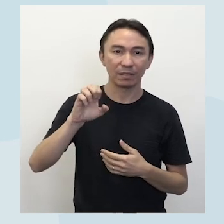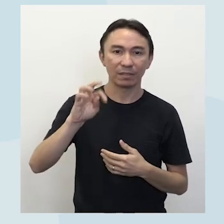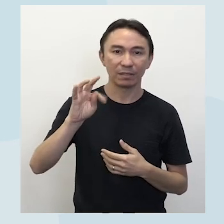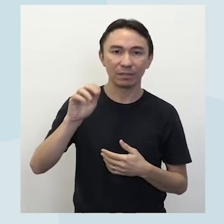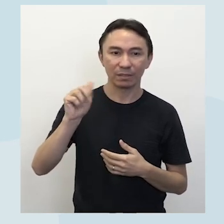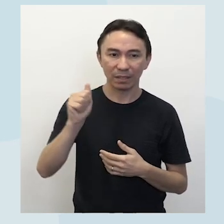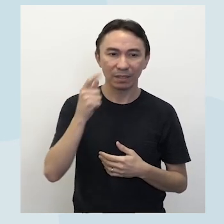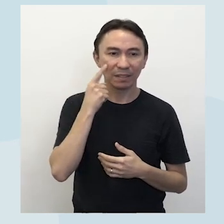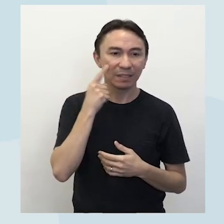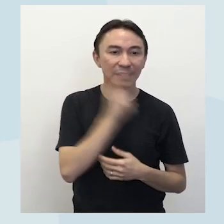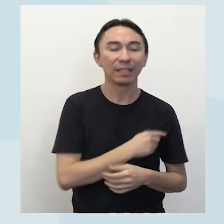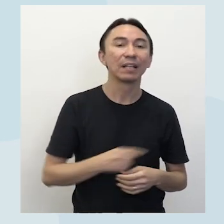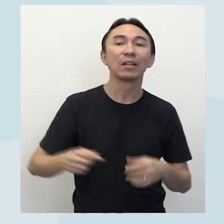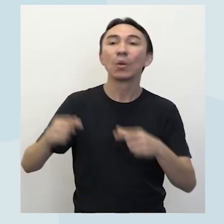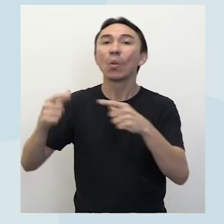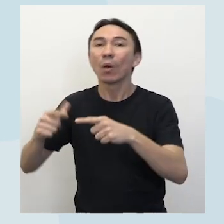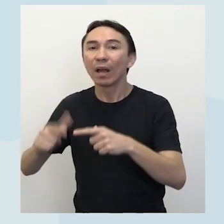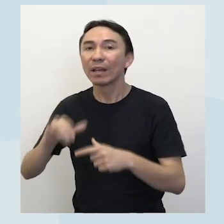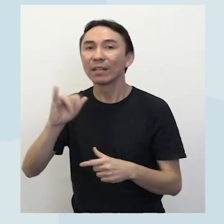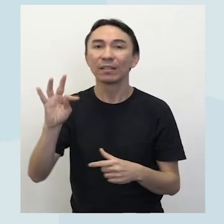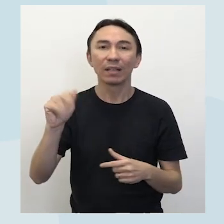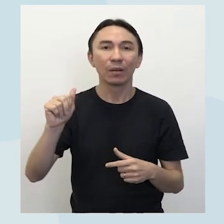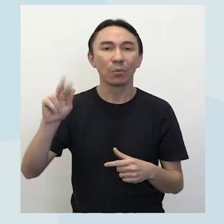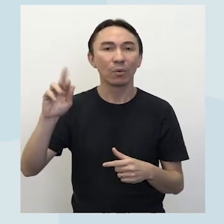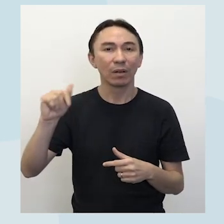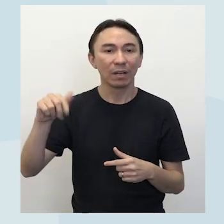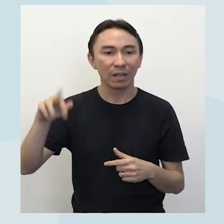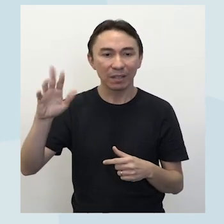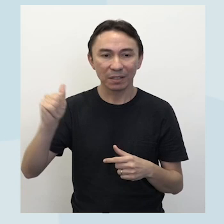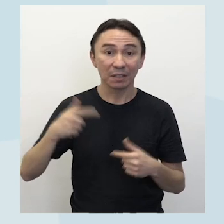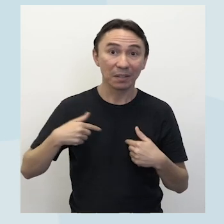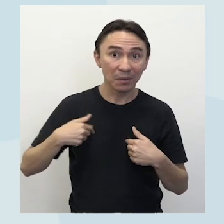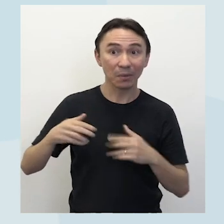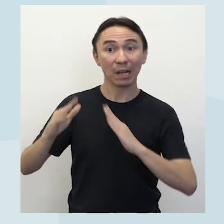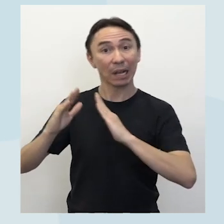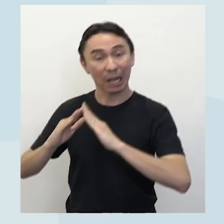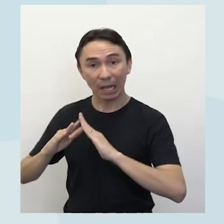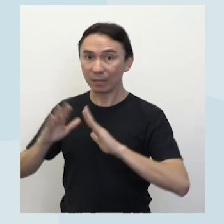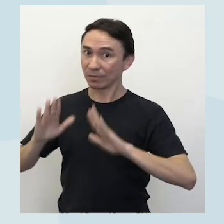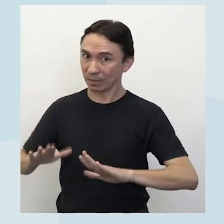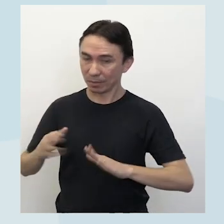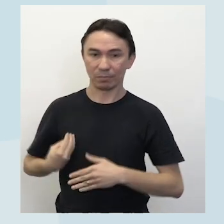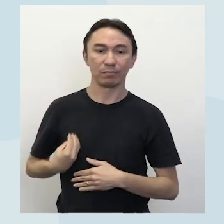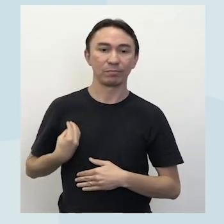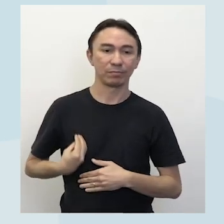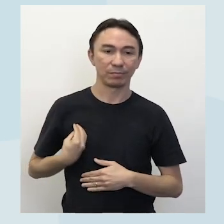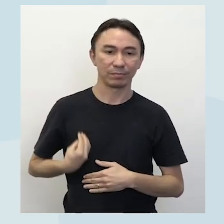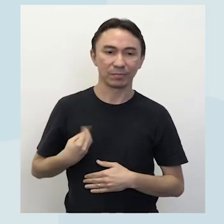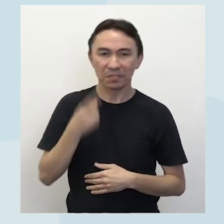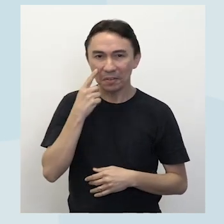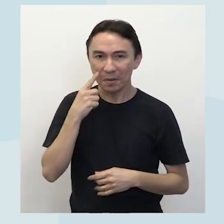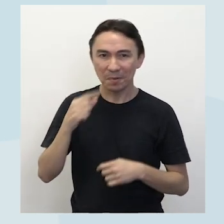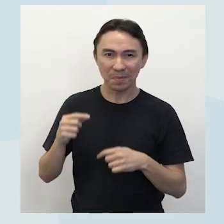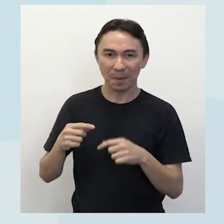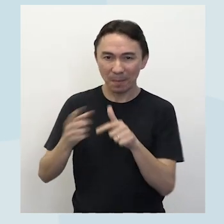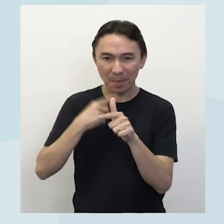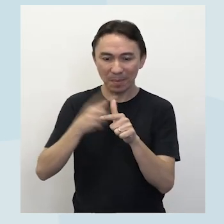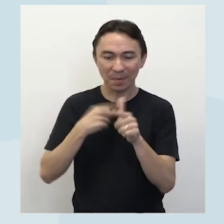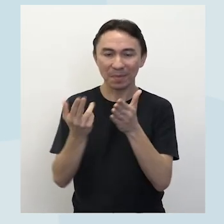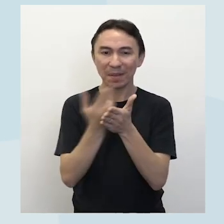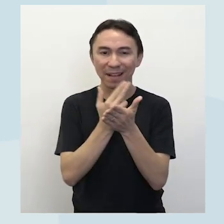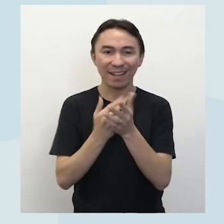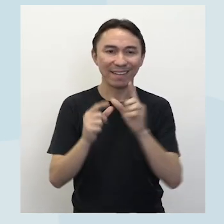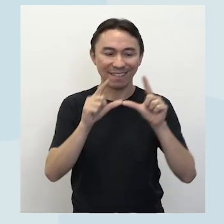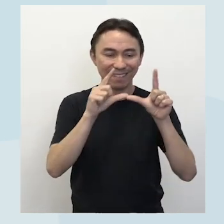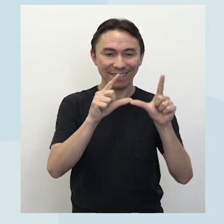Itaguaí, onde eu, Dr. Bacamarte, residia. Ela fez um mapinha de Itaguaí, tá vendo no primeiro quadrinho, gente? A gente vai fazendo, o